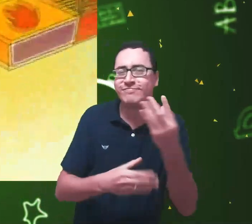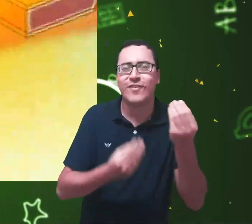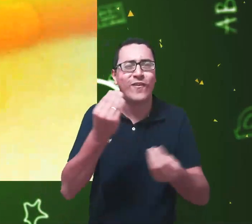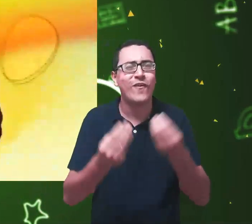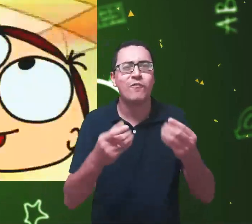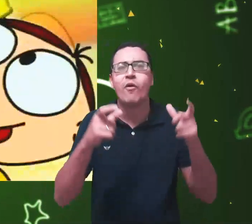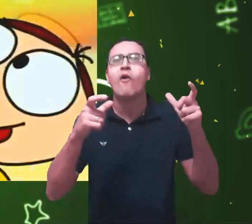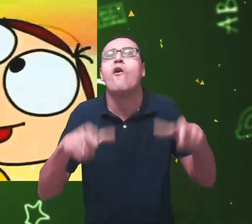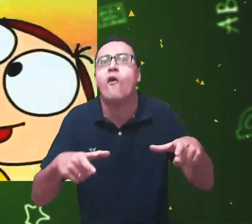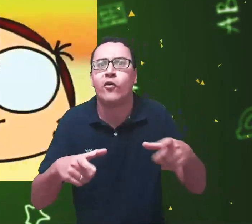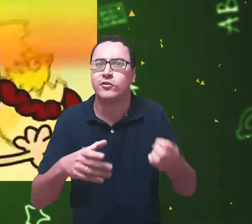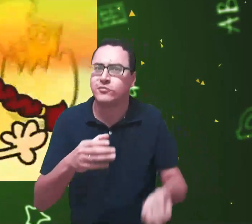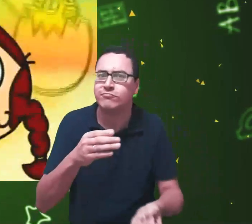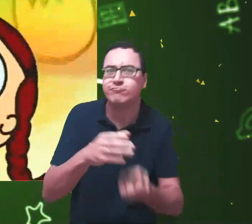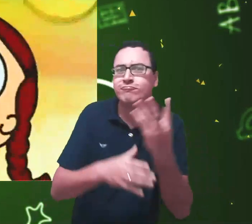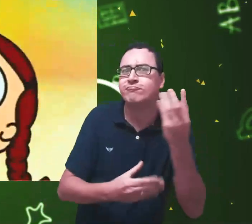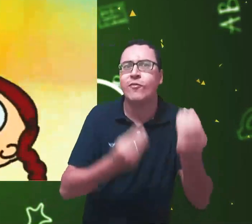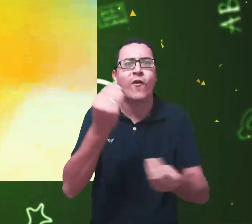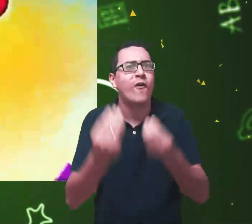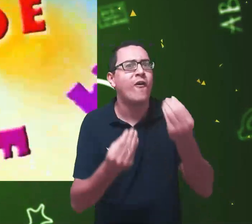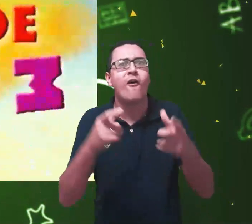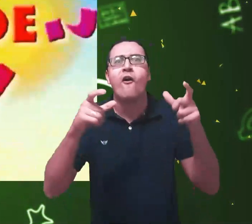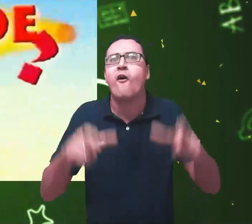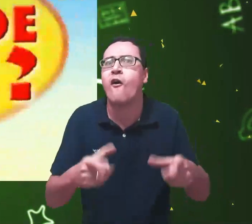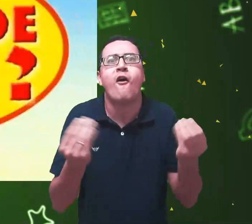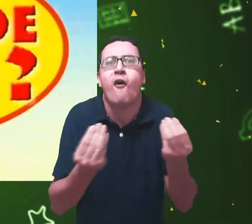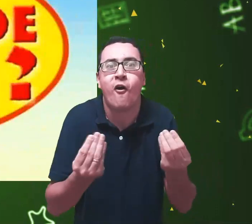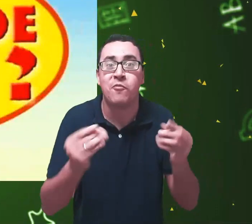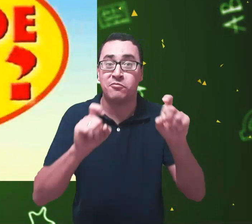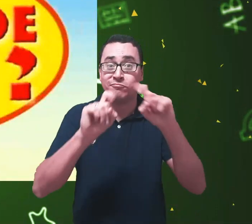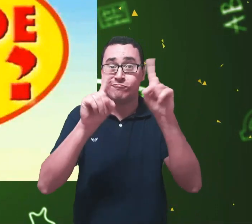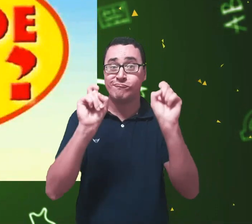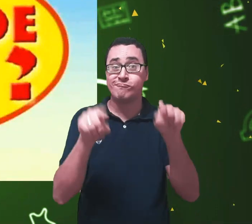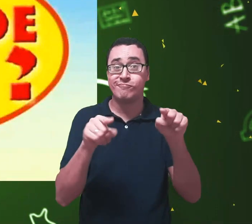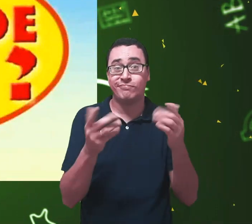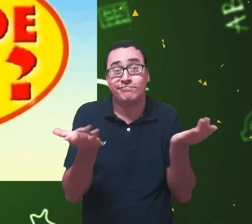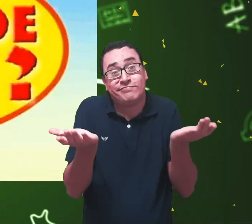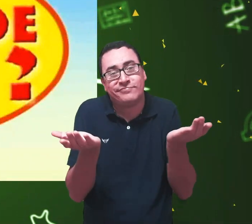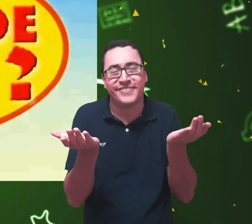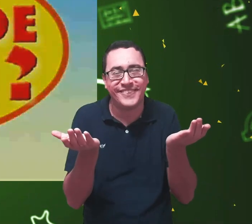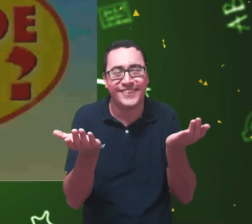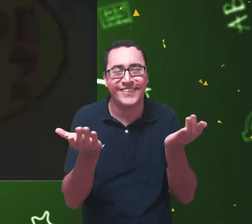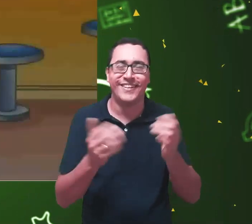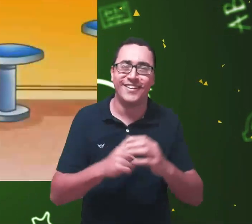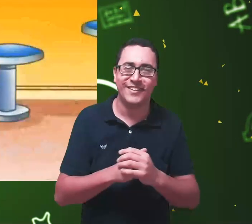vem? De onde vem? De onde vem?